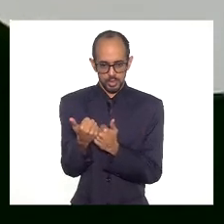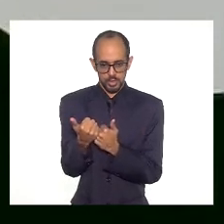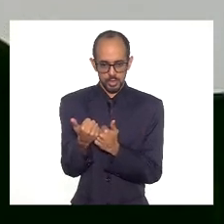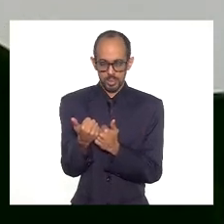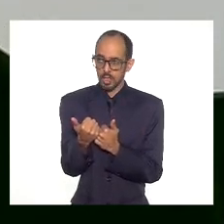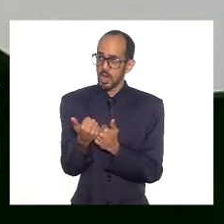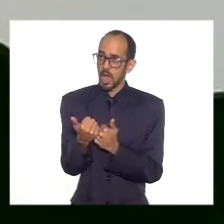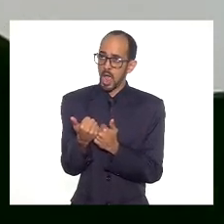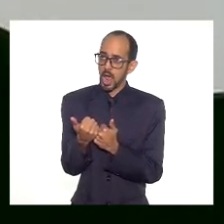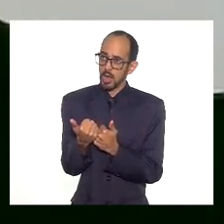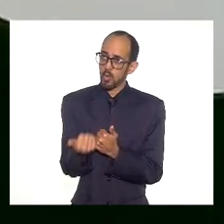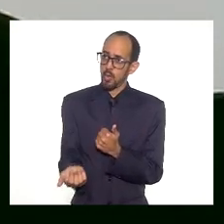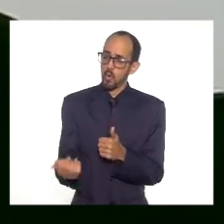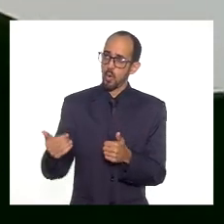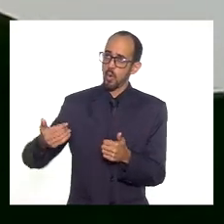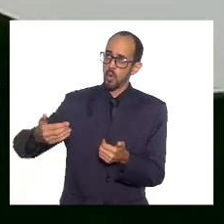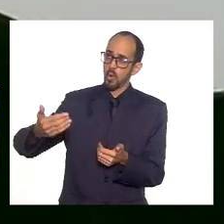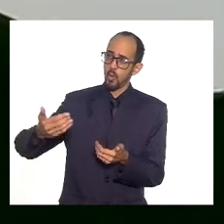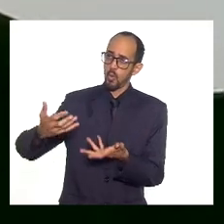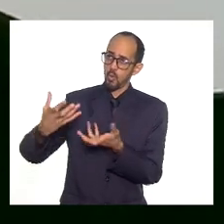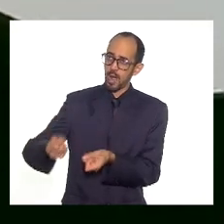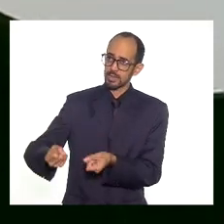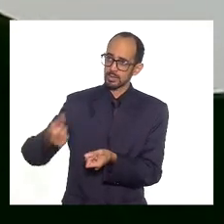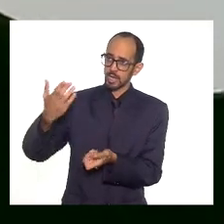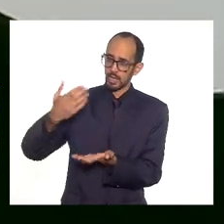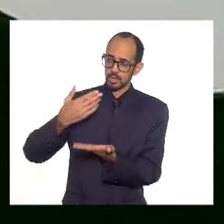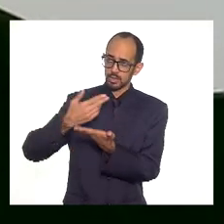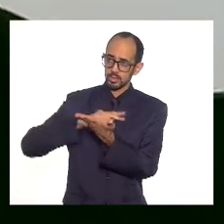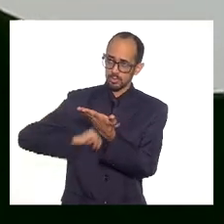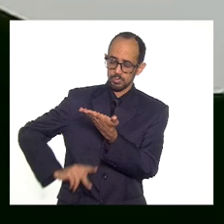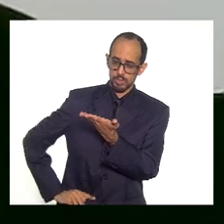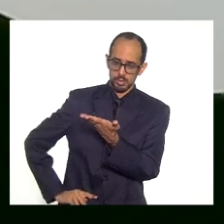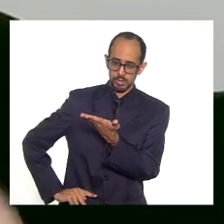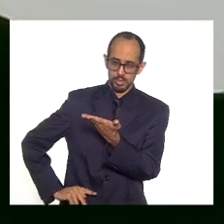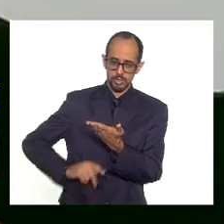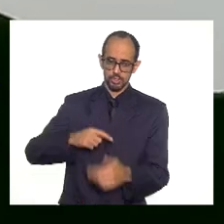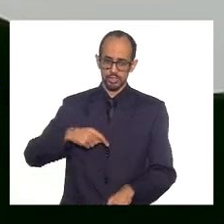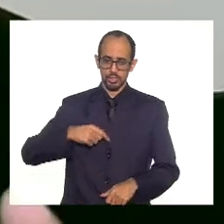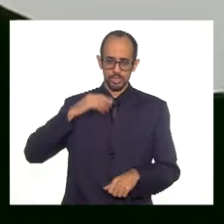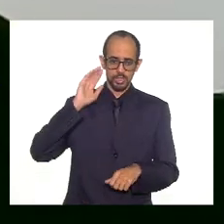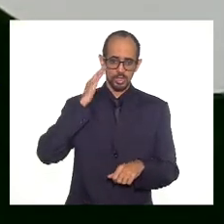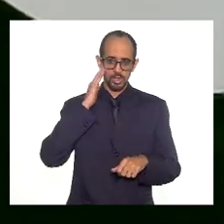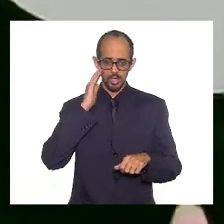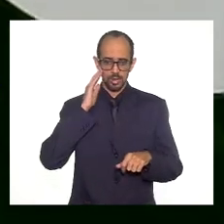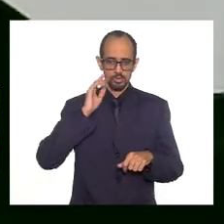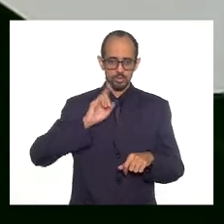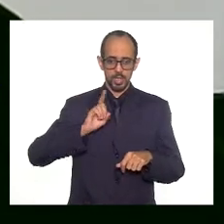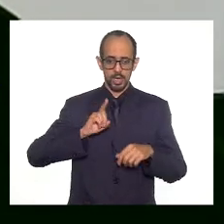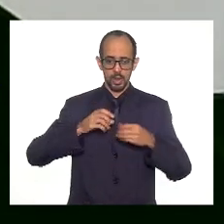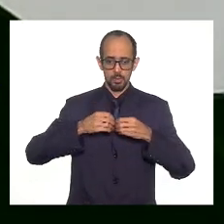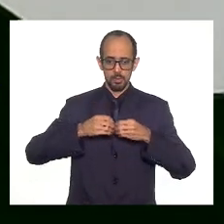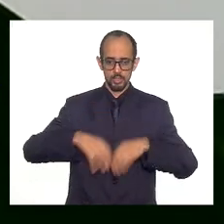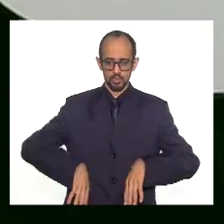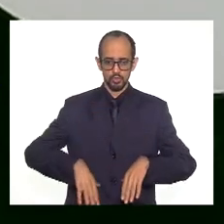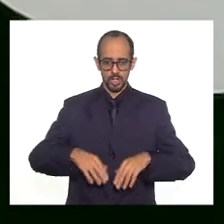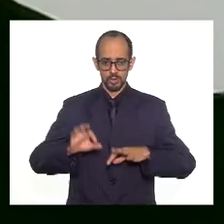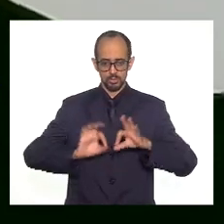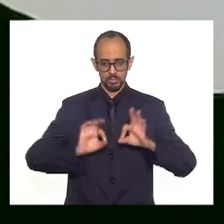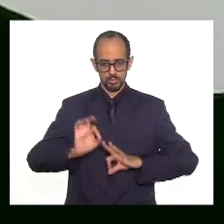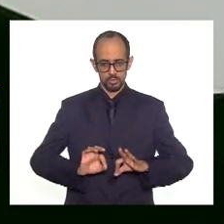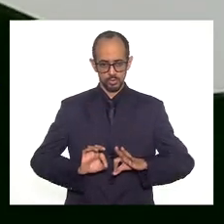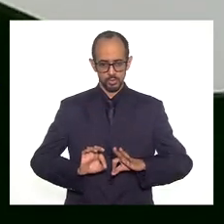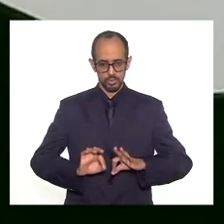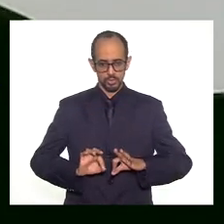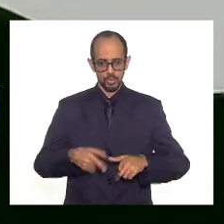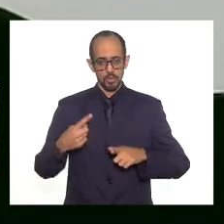Vossa Excelência, tivemos um entendimento pela não prejudicabilidade do projeto,